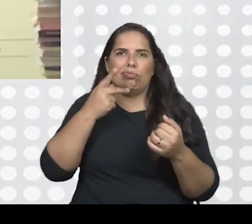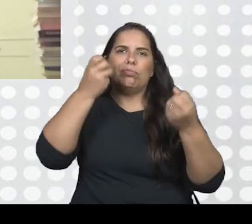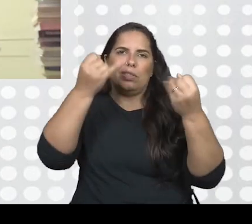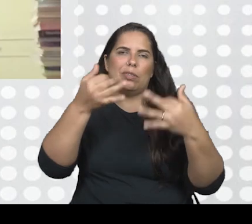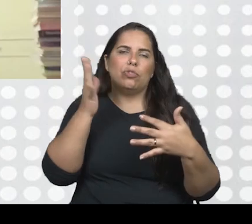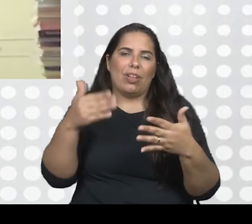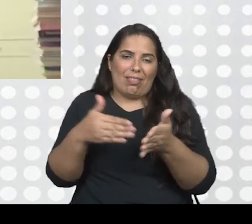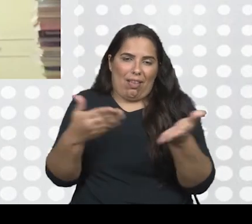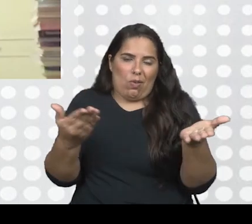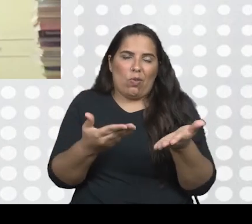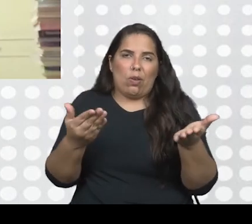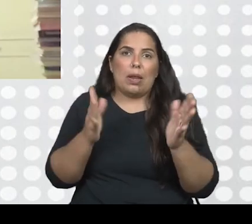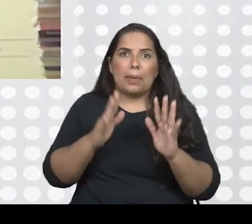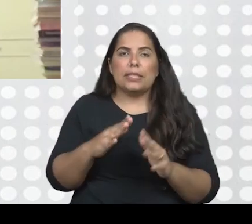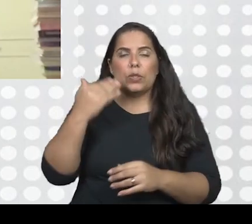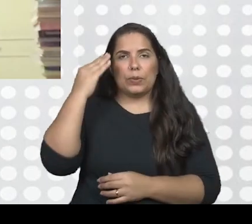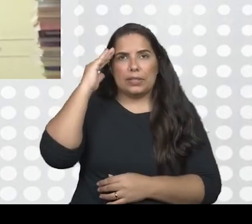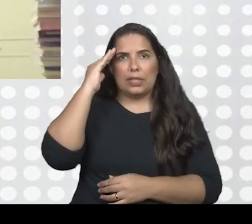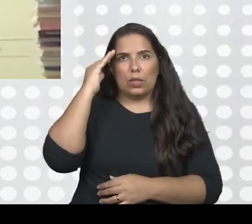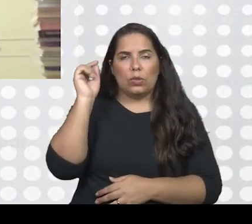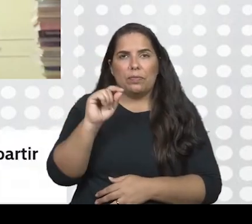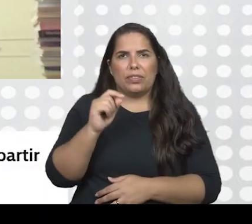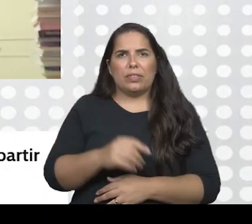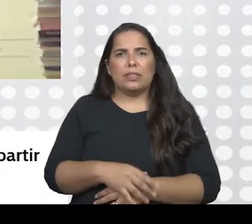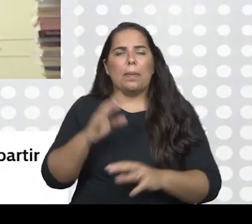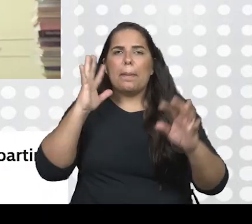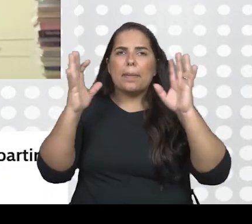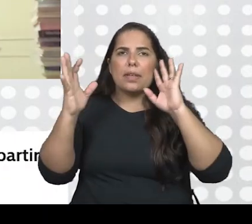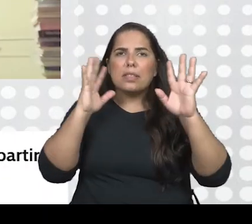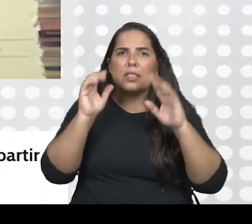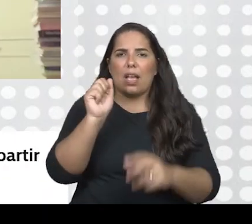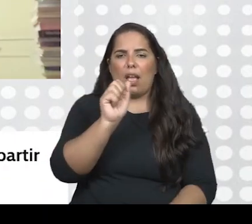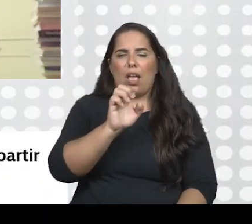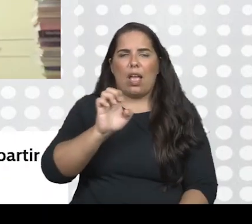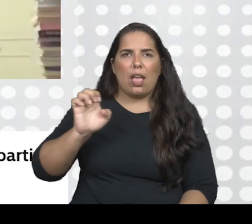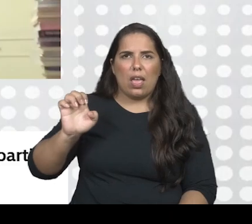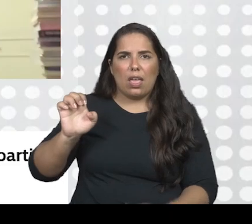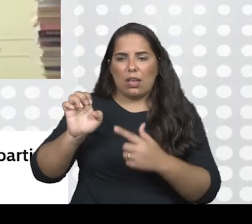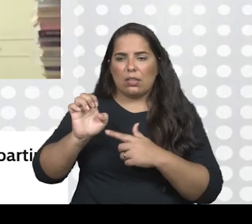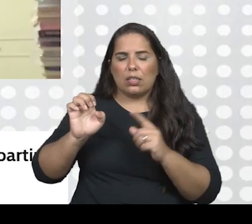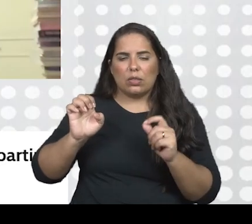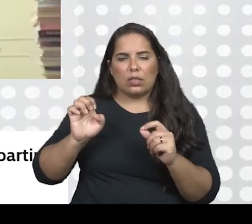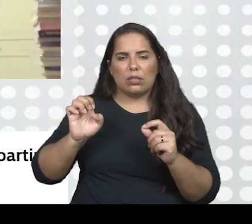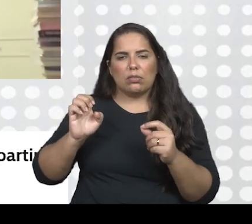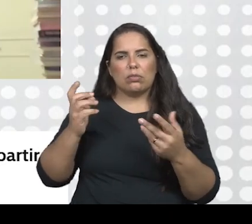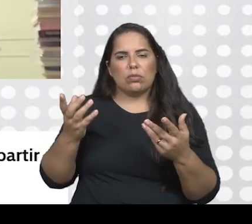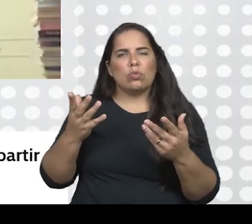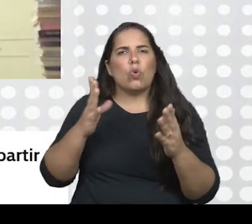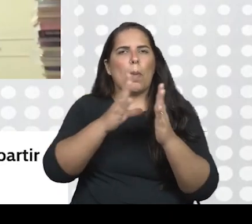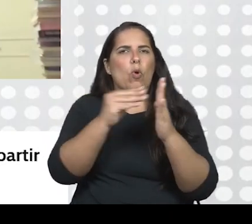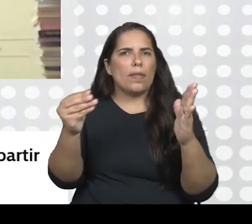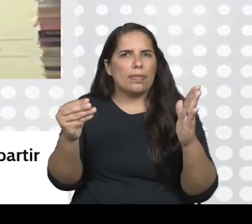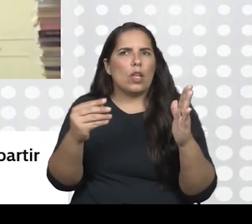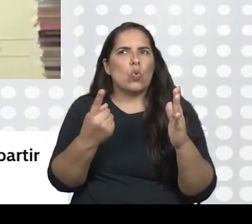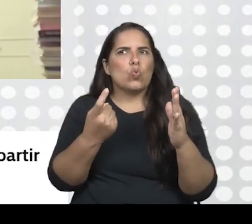falou até aqui, mas eu entendo que pensar o AE num modelo